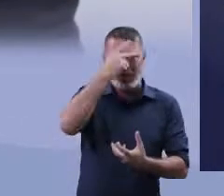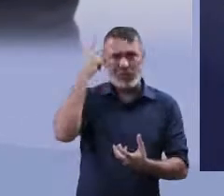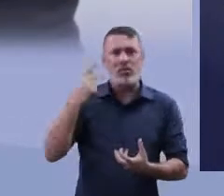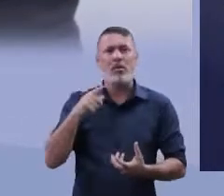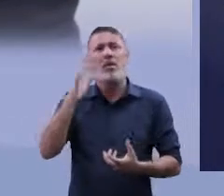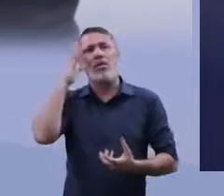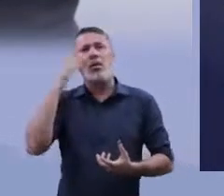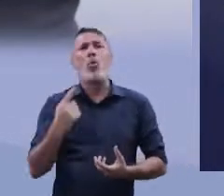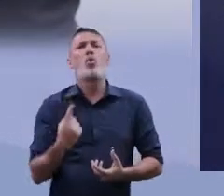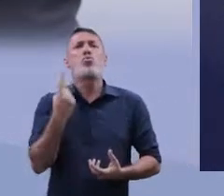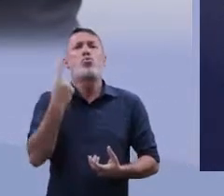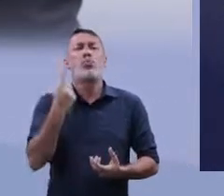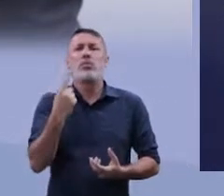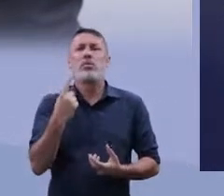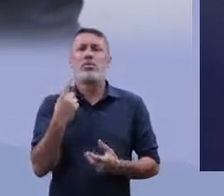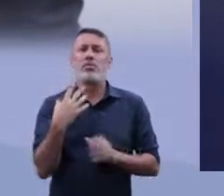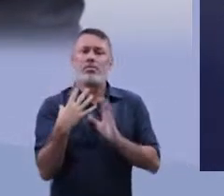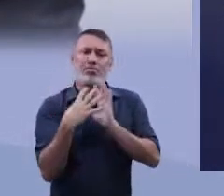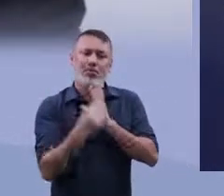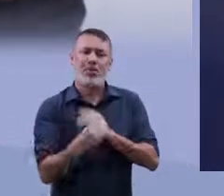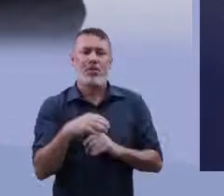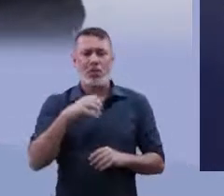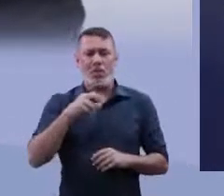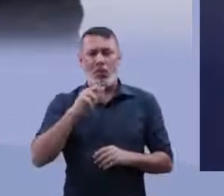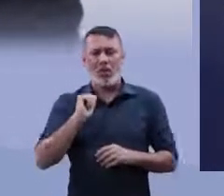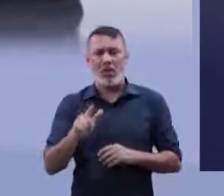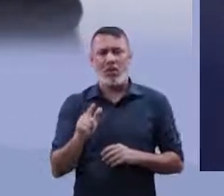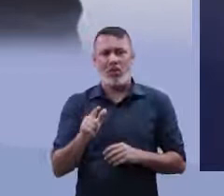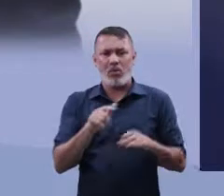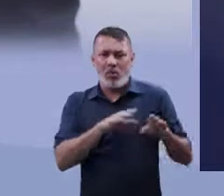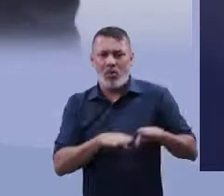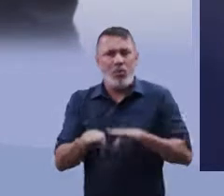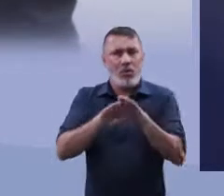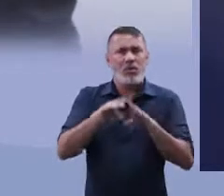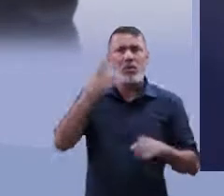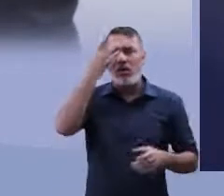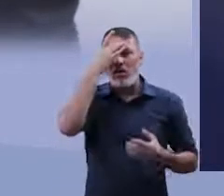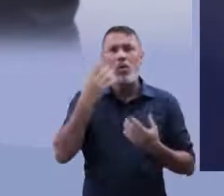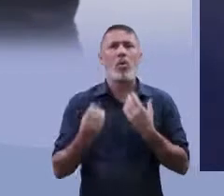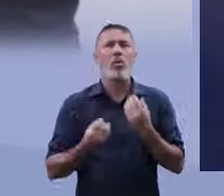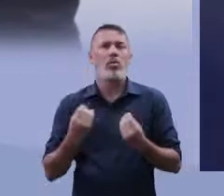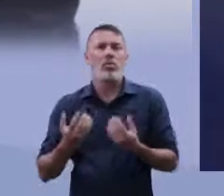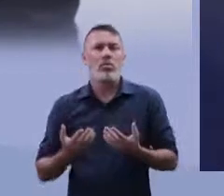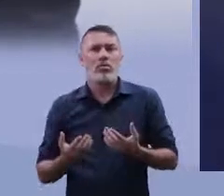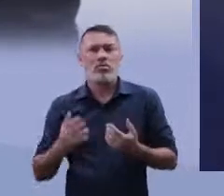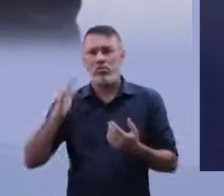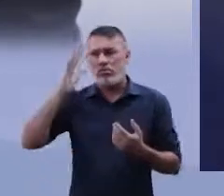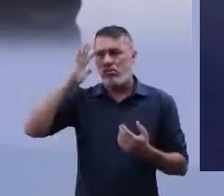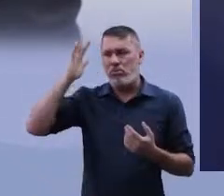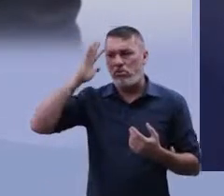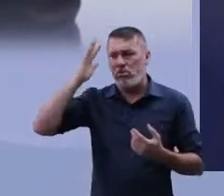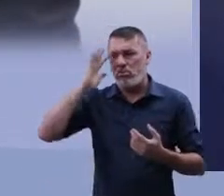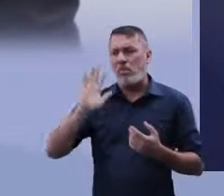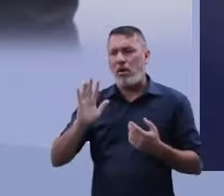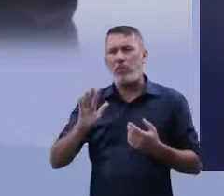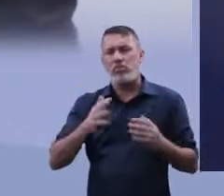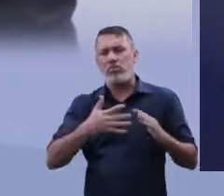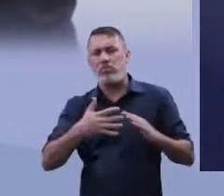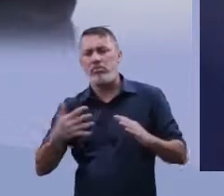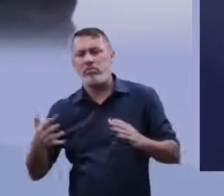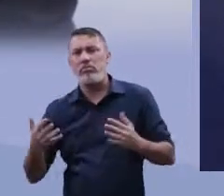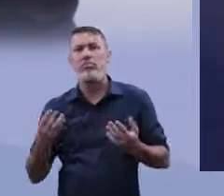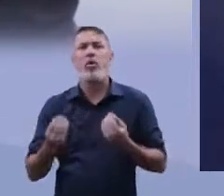considerado moral quando se todas essas pessoas estiverem ao mesmo tempo praticando essa ação e mesmo assim ela continuar sendo uma ação válida